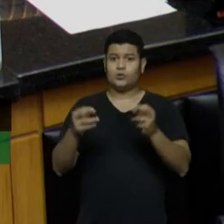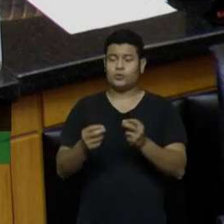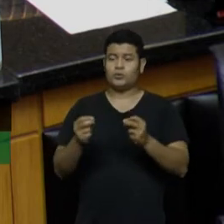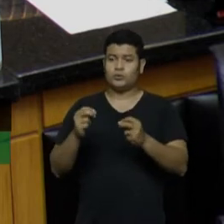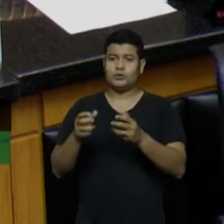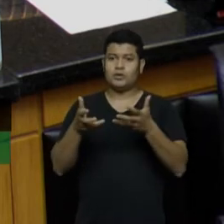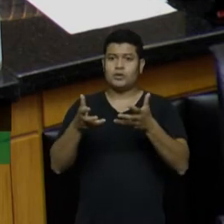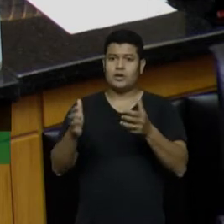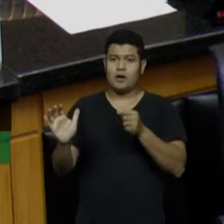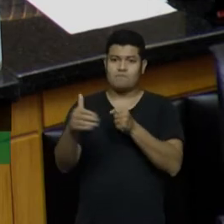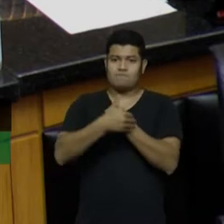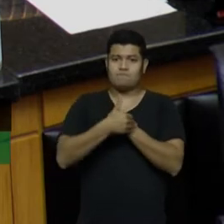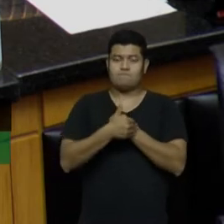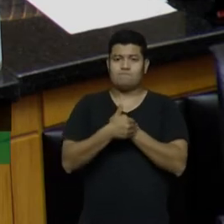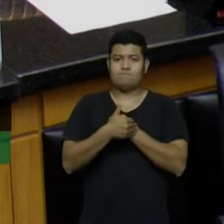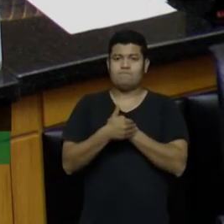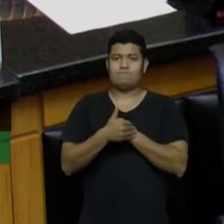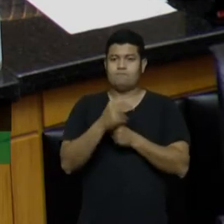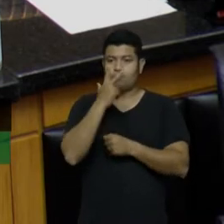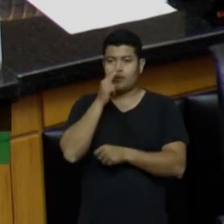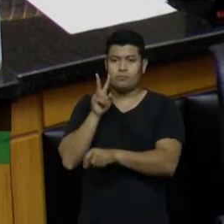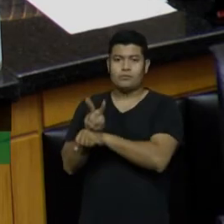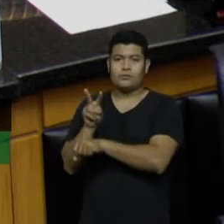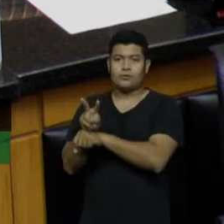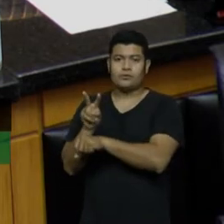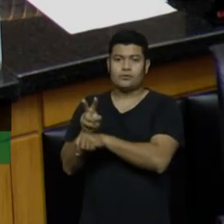e blindar quem tem usado